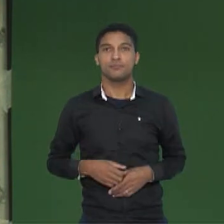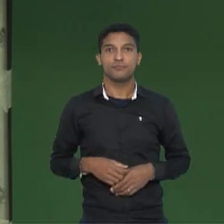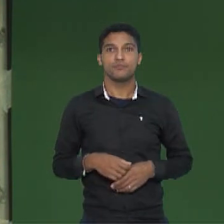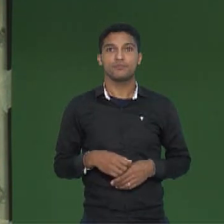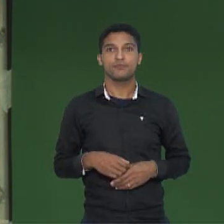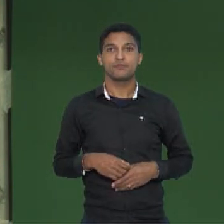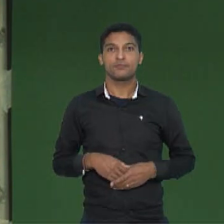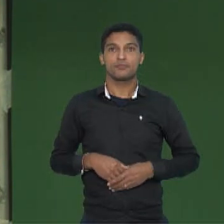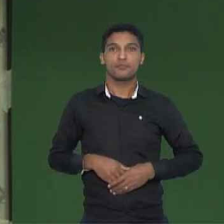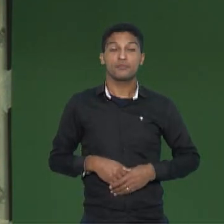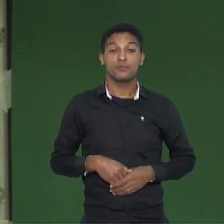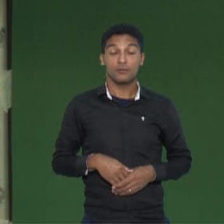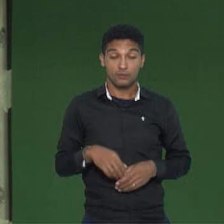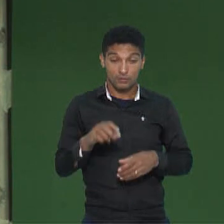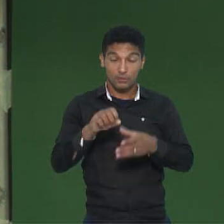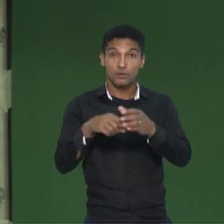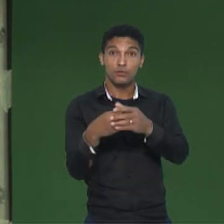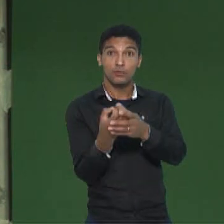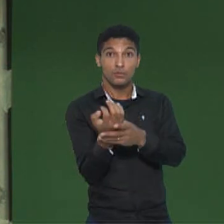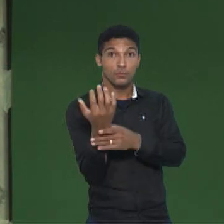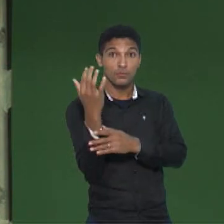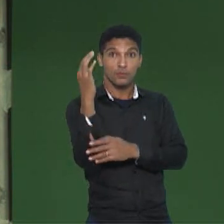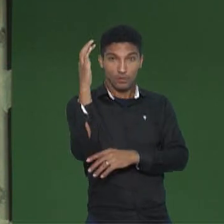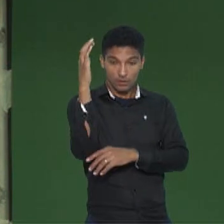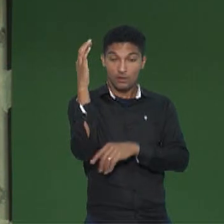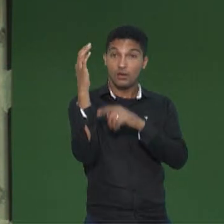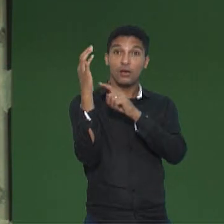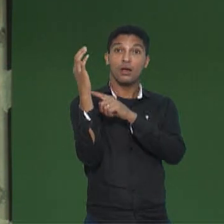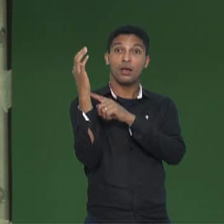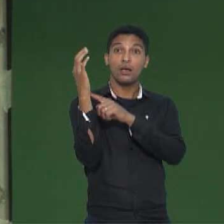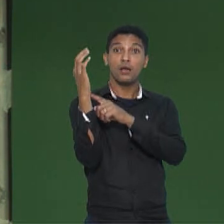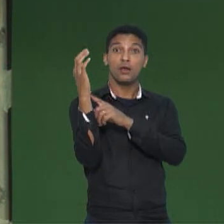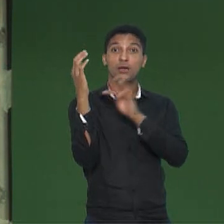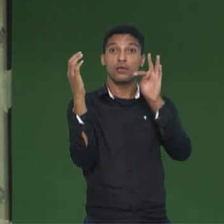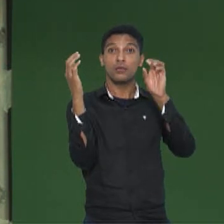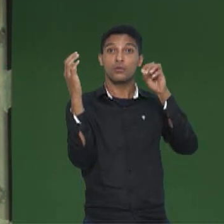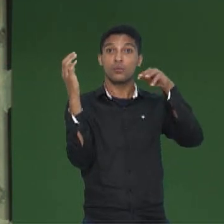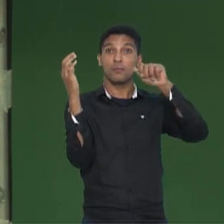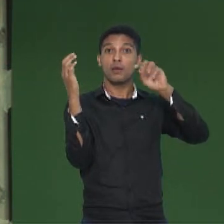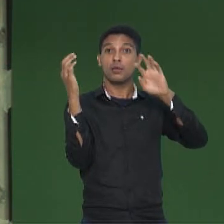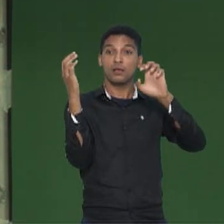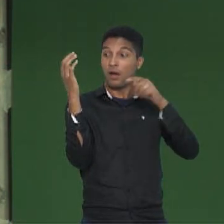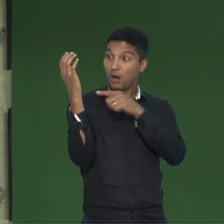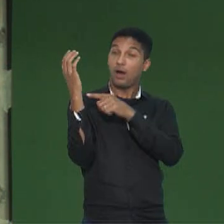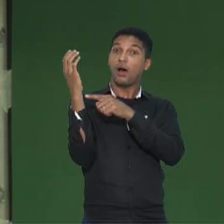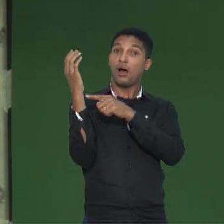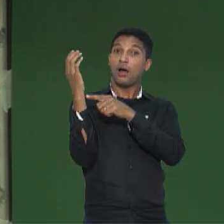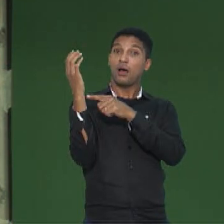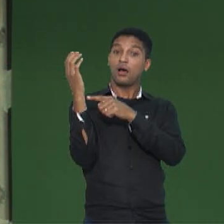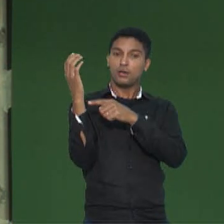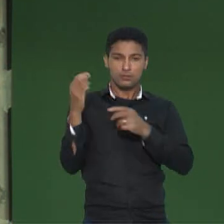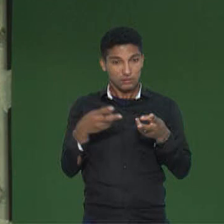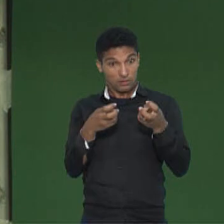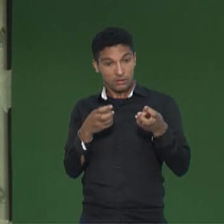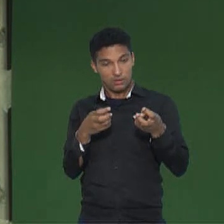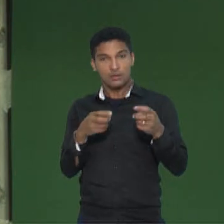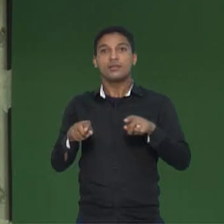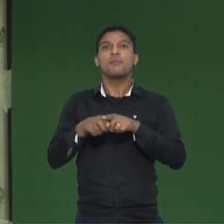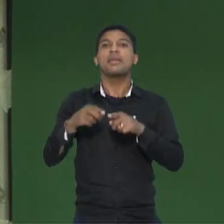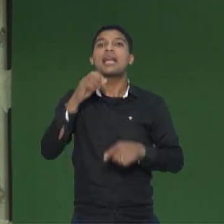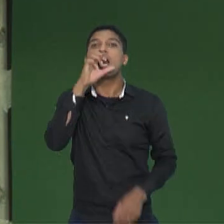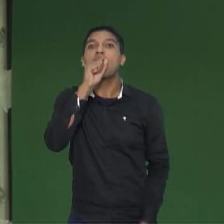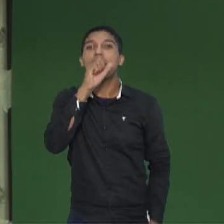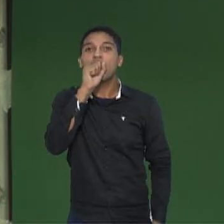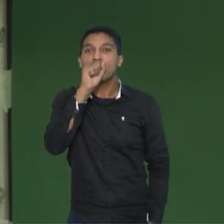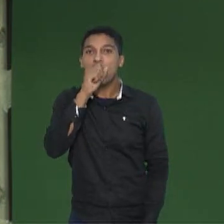que nasceu o tomate. A semente da laranja, ou de qualquer outra coisa, do trigo. Então